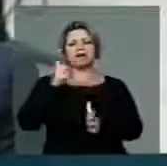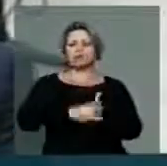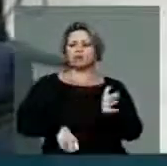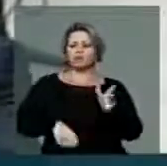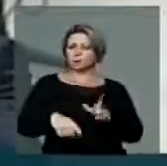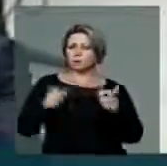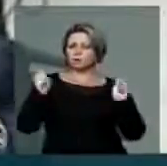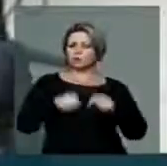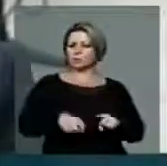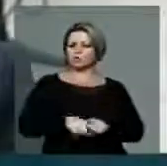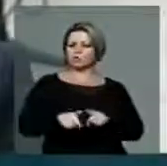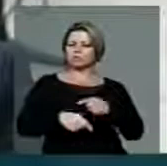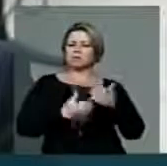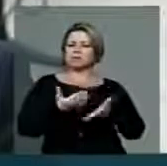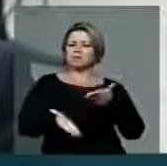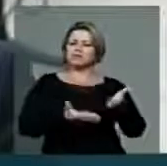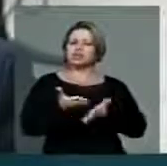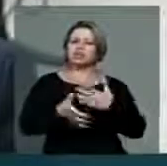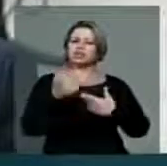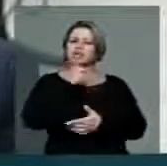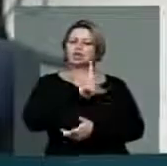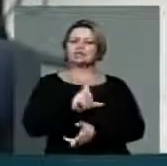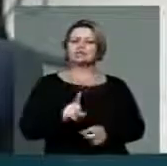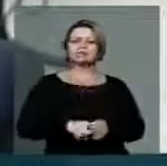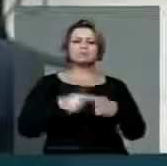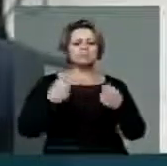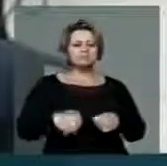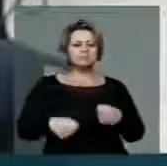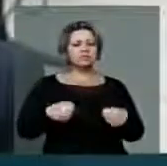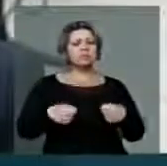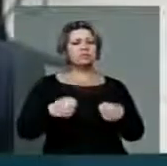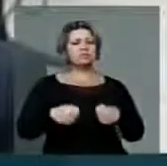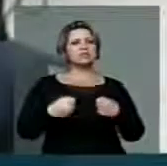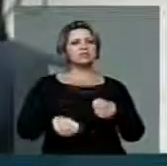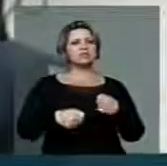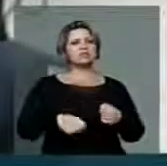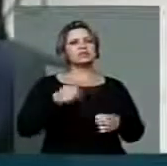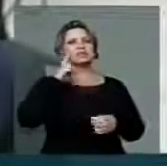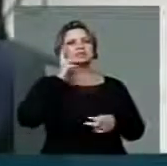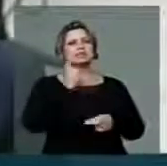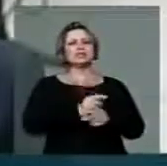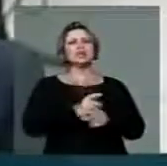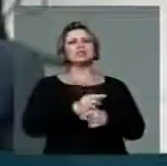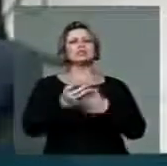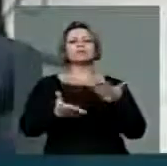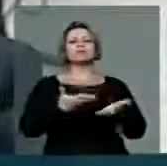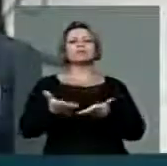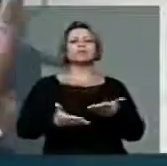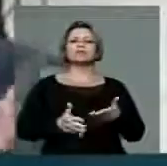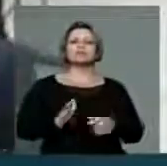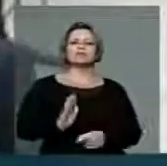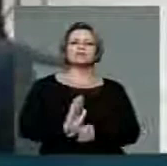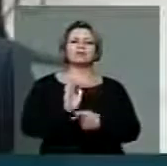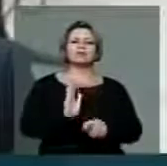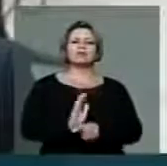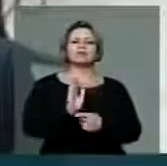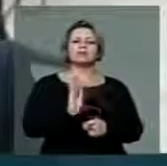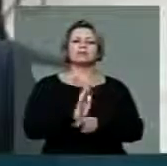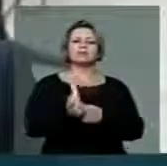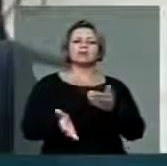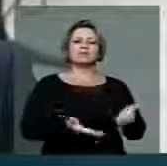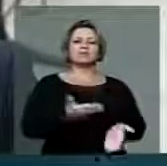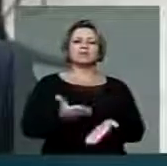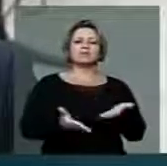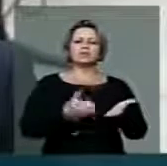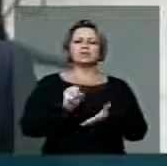tantas possibilidades de buscar recurso, nós precisamos buscar uma alternativa para robustecer esse